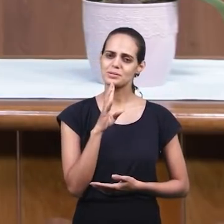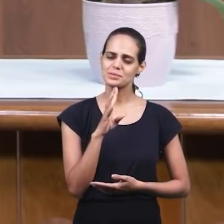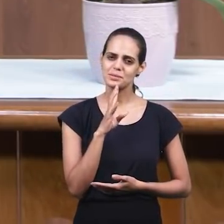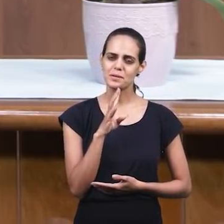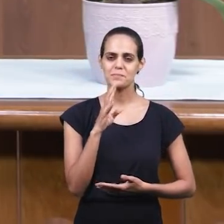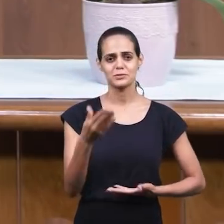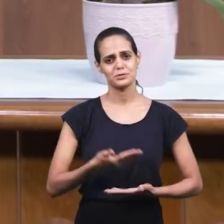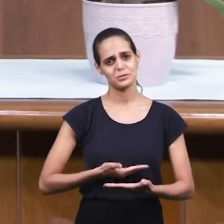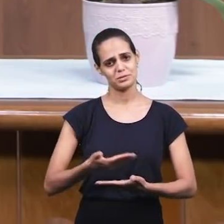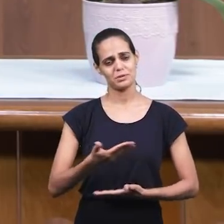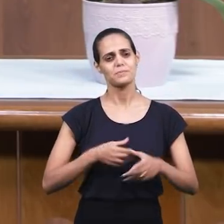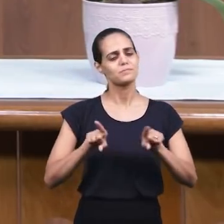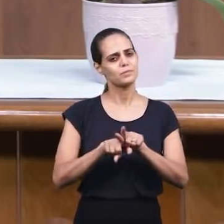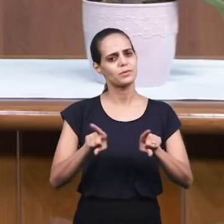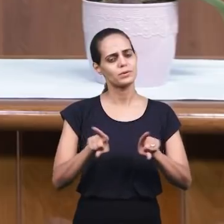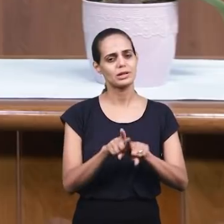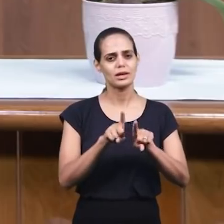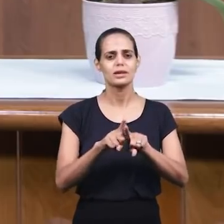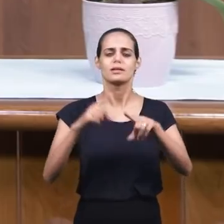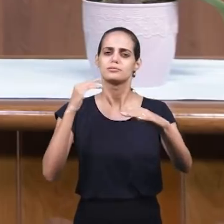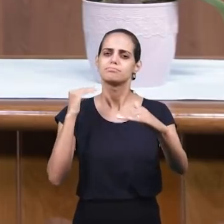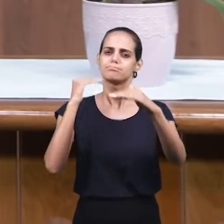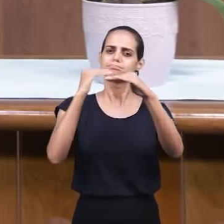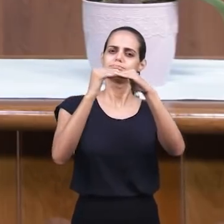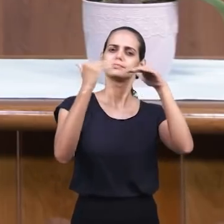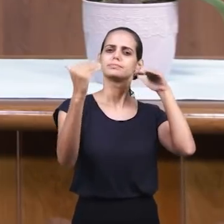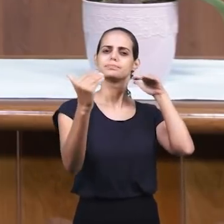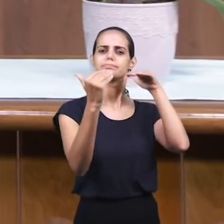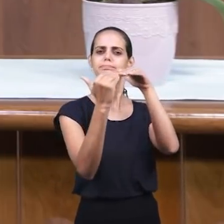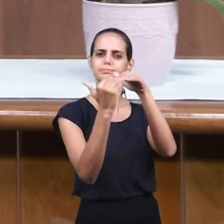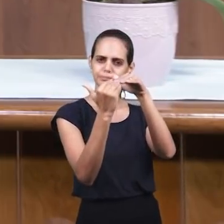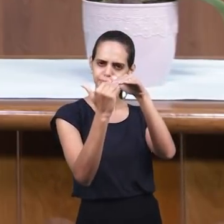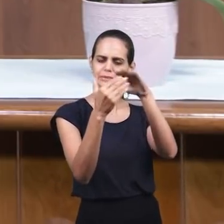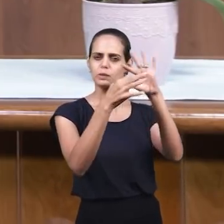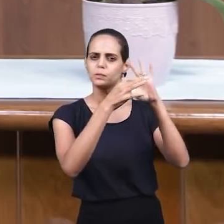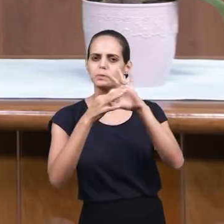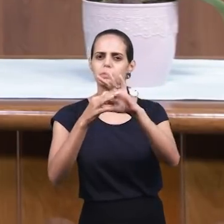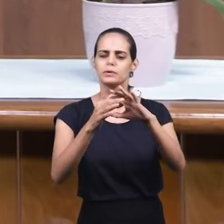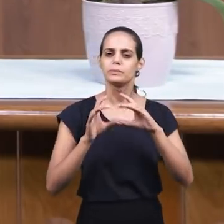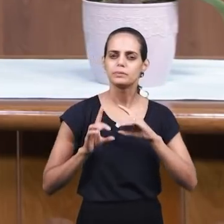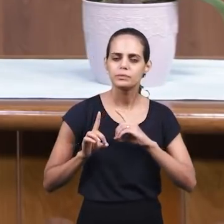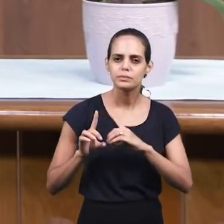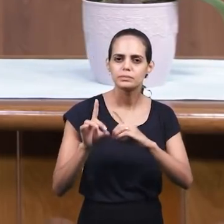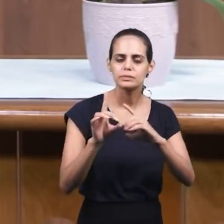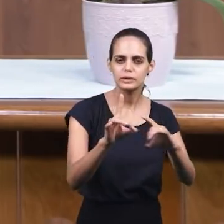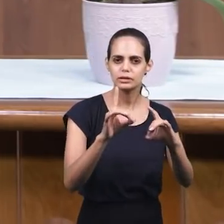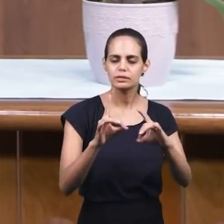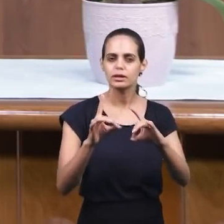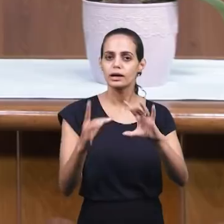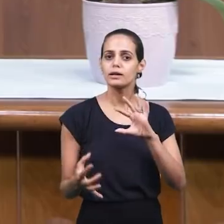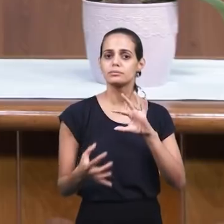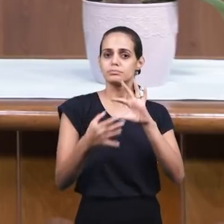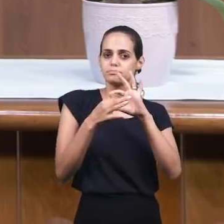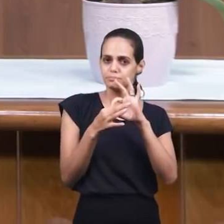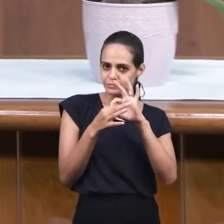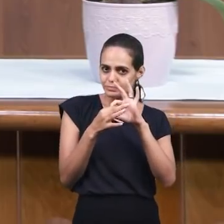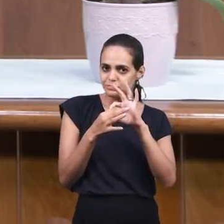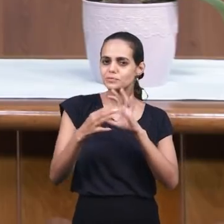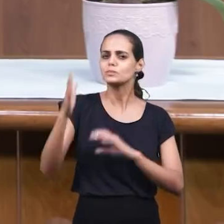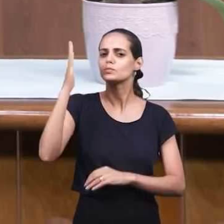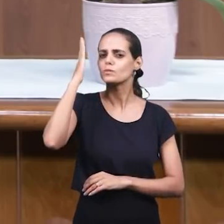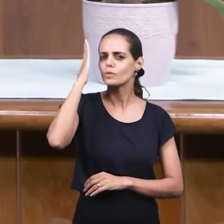no mesmo posicionamento, na mesma doutrina, no mesmo entendimento daquilo que a palavra